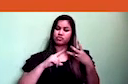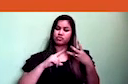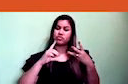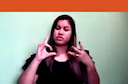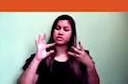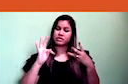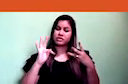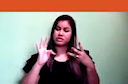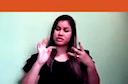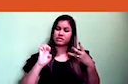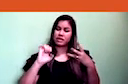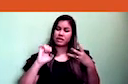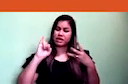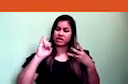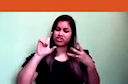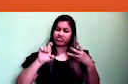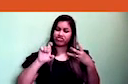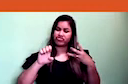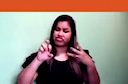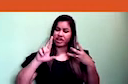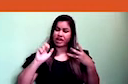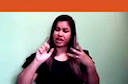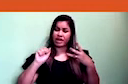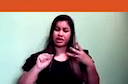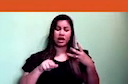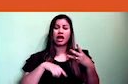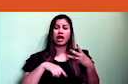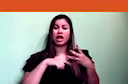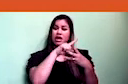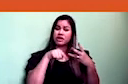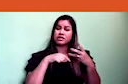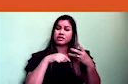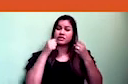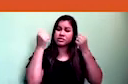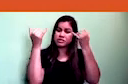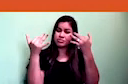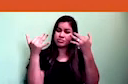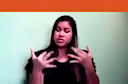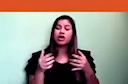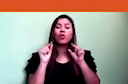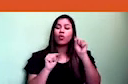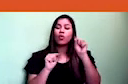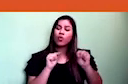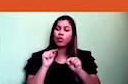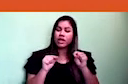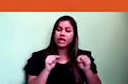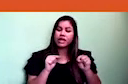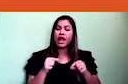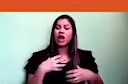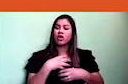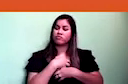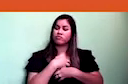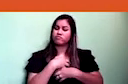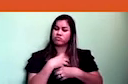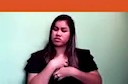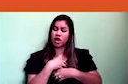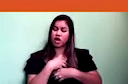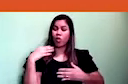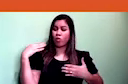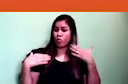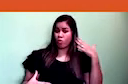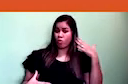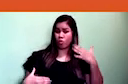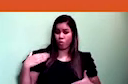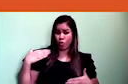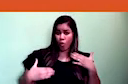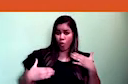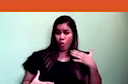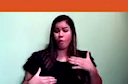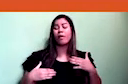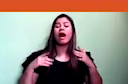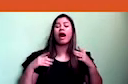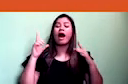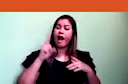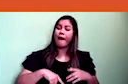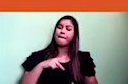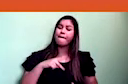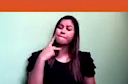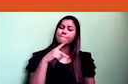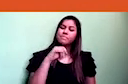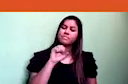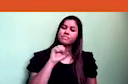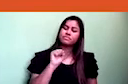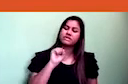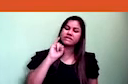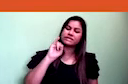contas, existem ligações entre as emoções e o corpo físico, né? A psicossomática, que é uma área da psicologia, já